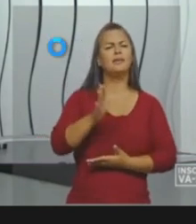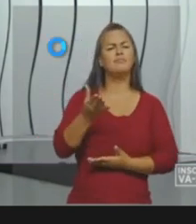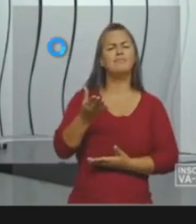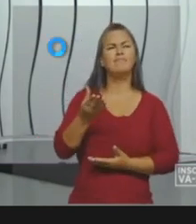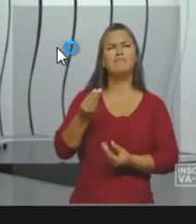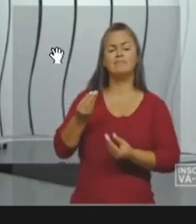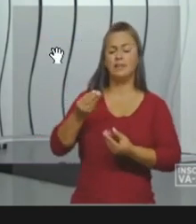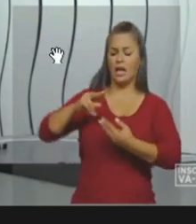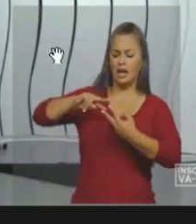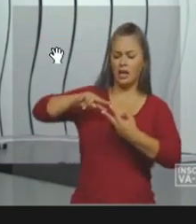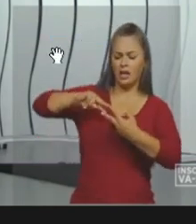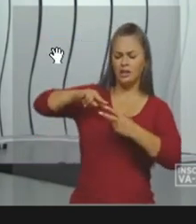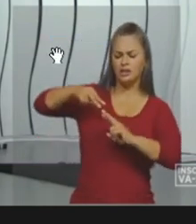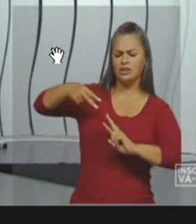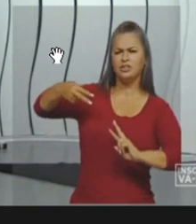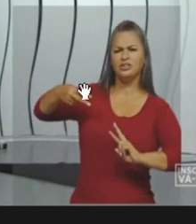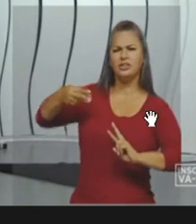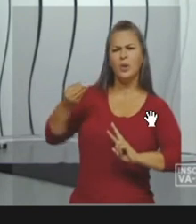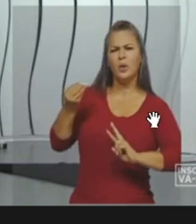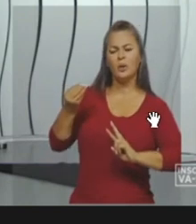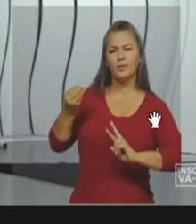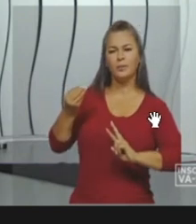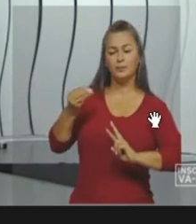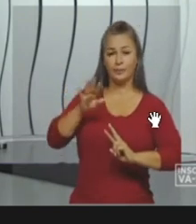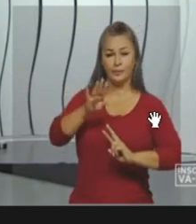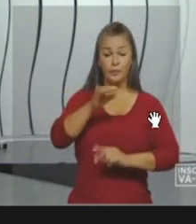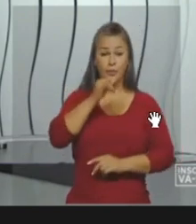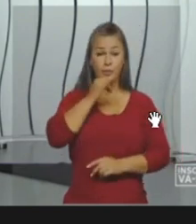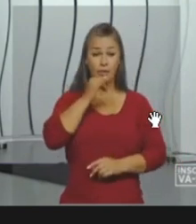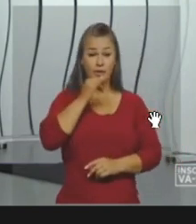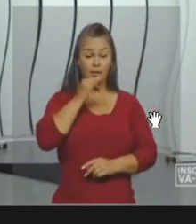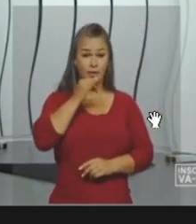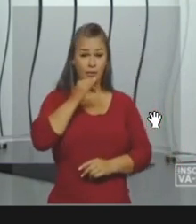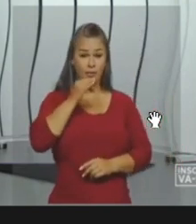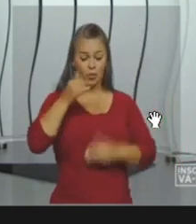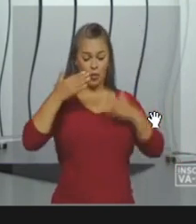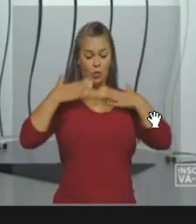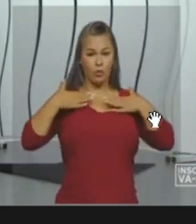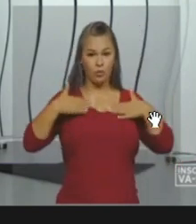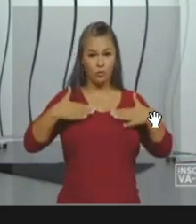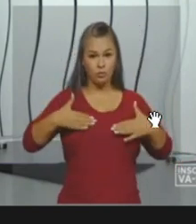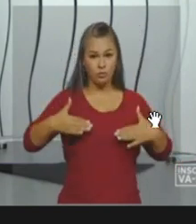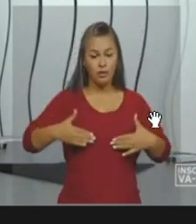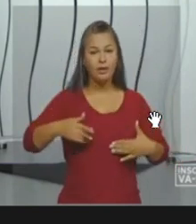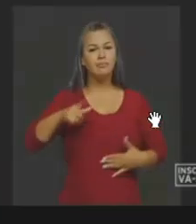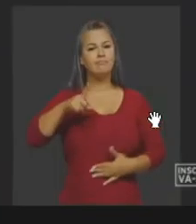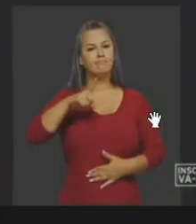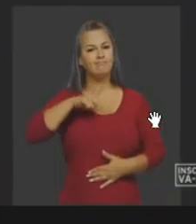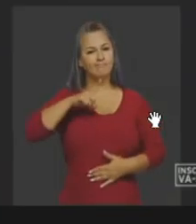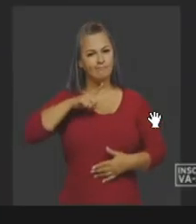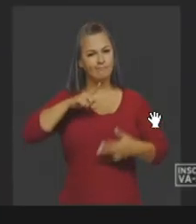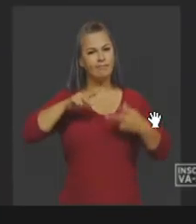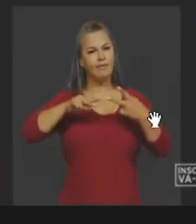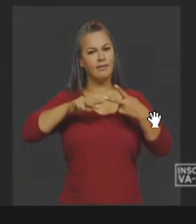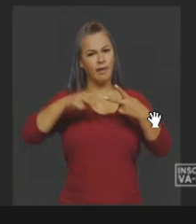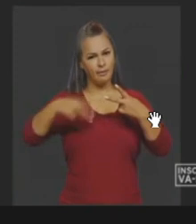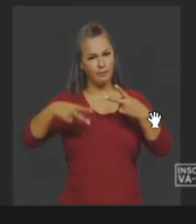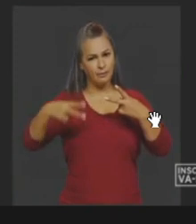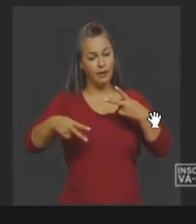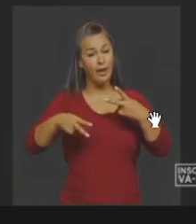Bom, toda proteína que existe no organismo humano, ela é codificada por genes no nosso